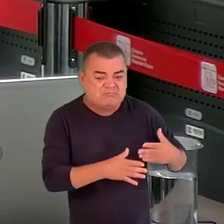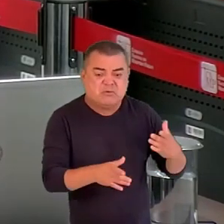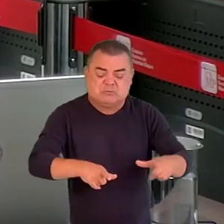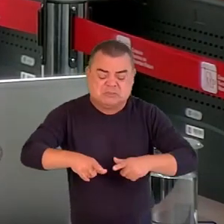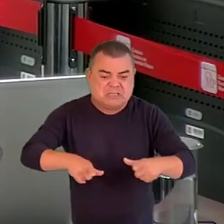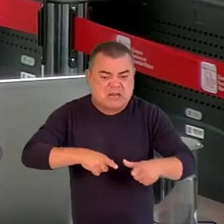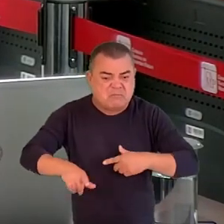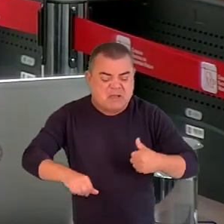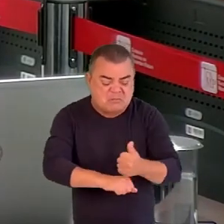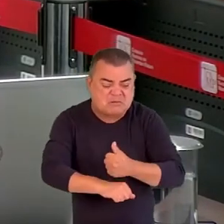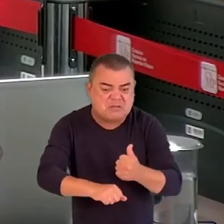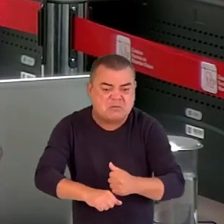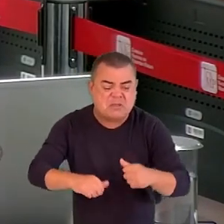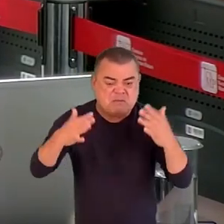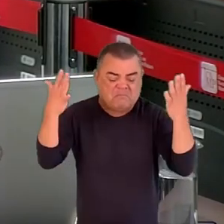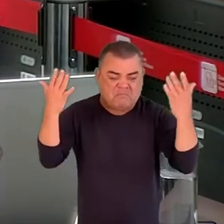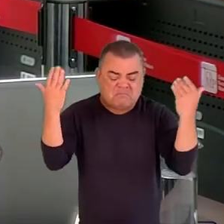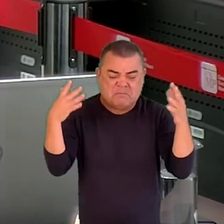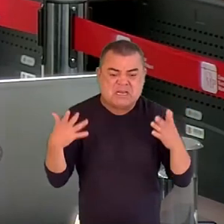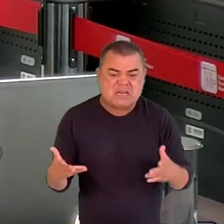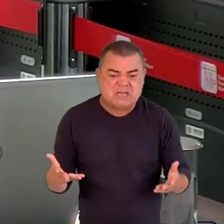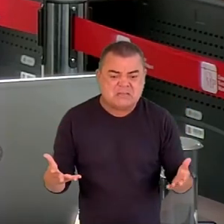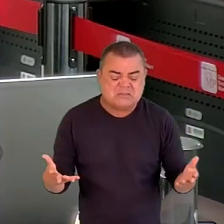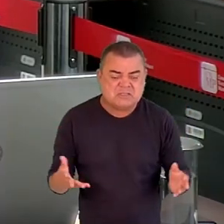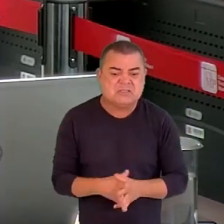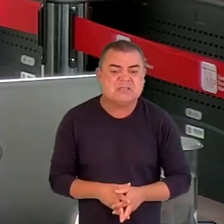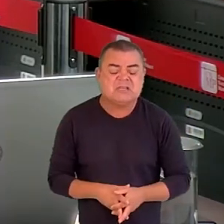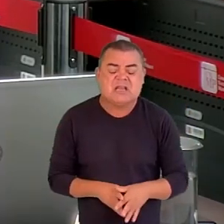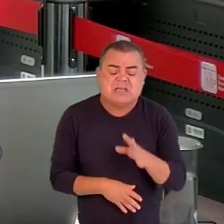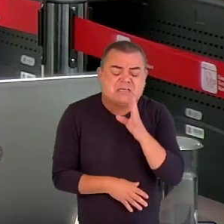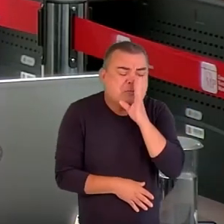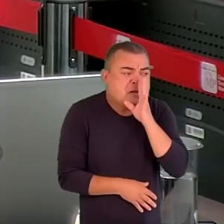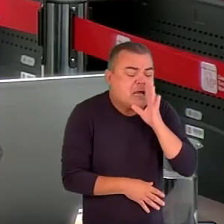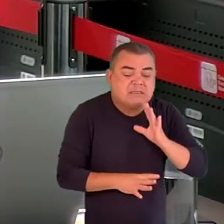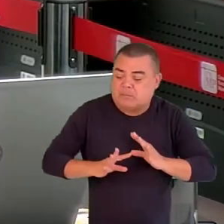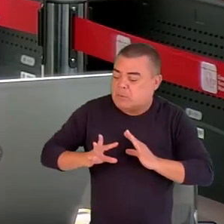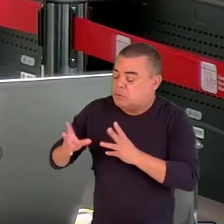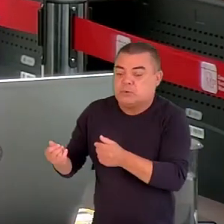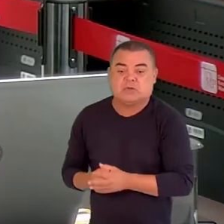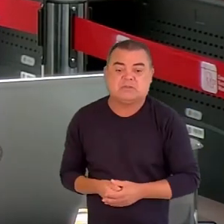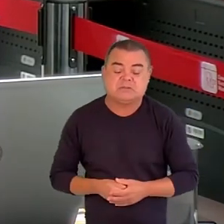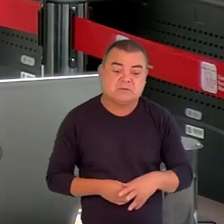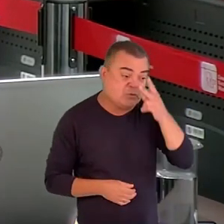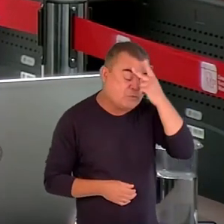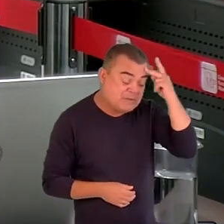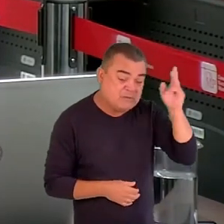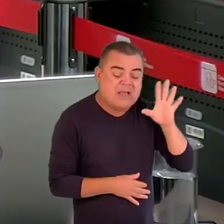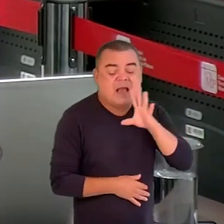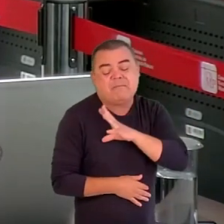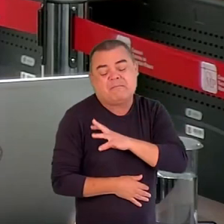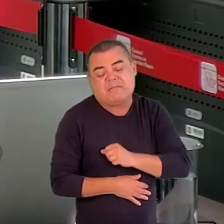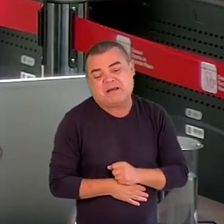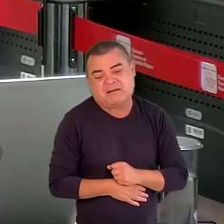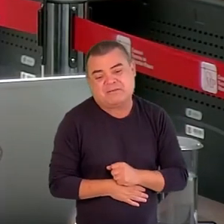uma publicista de primeira linha, admirada por todos, e uma pessoa amável, afável.